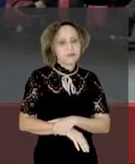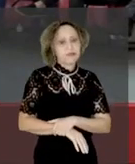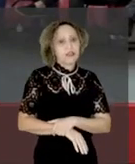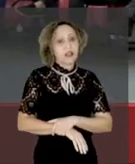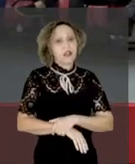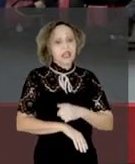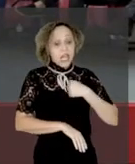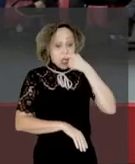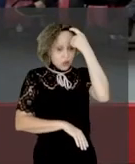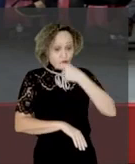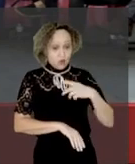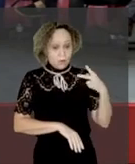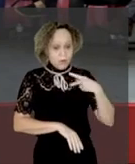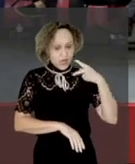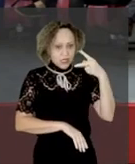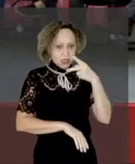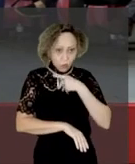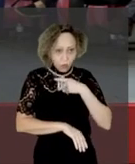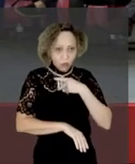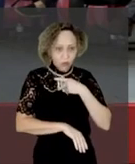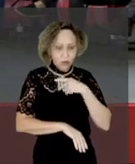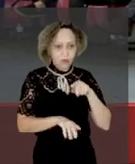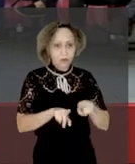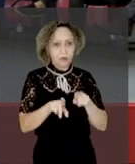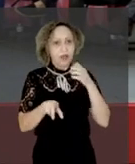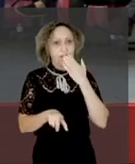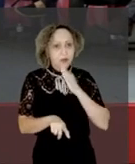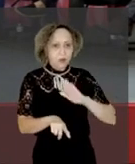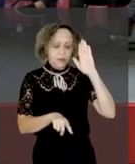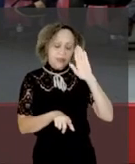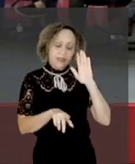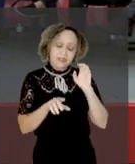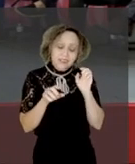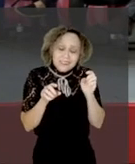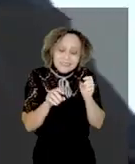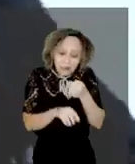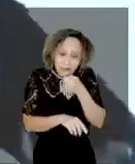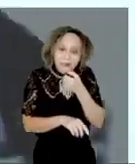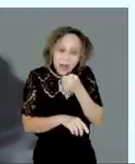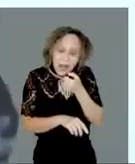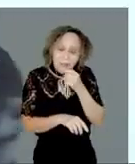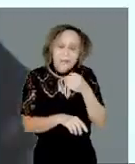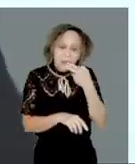Eu precisava de um microfone para colocar para fora meu ressentimento. Eu estou triste demais.